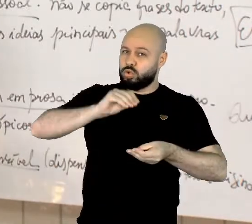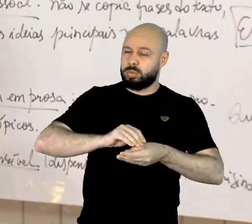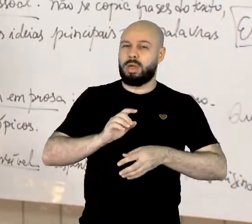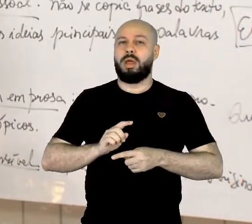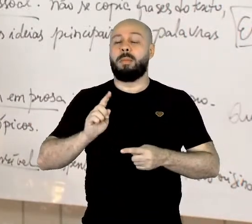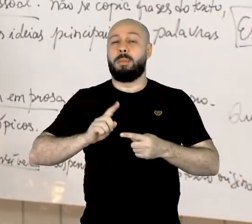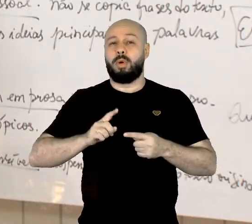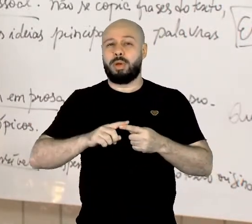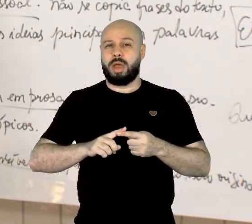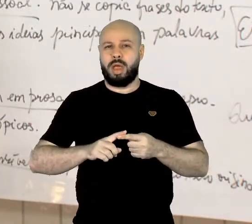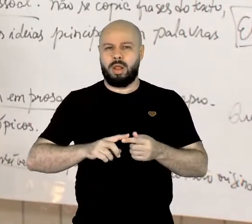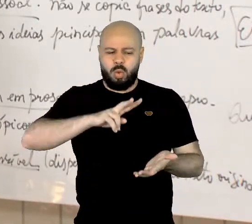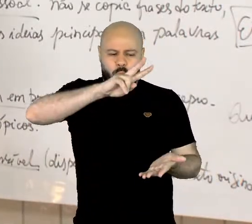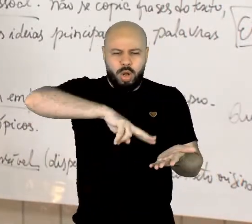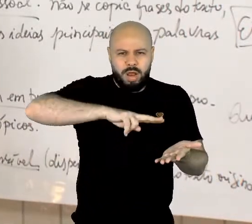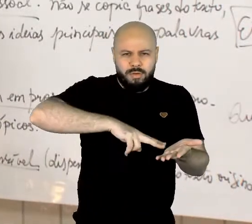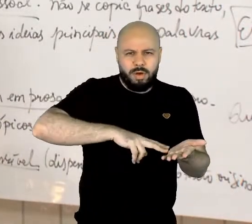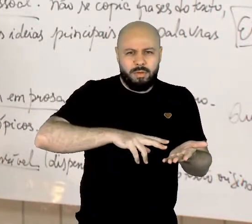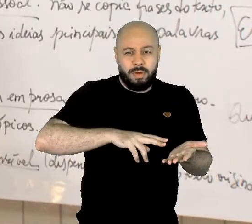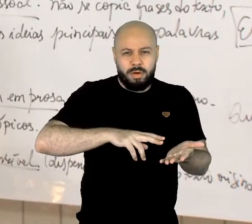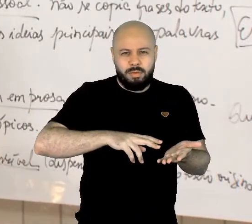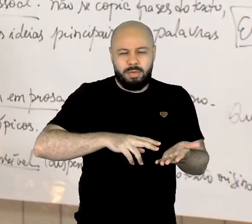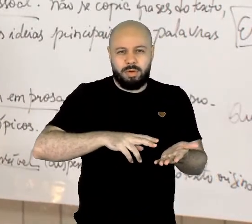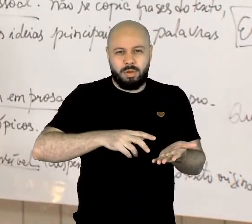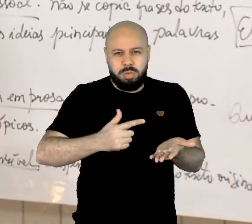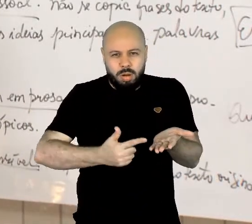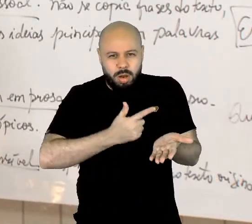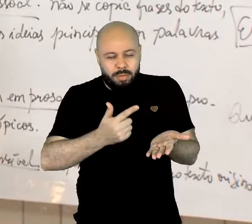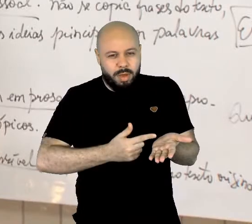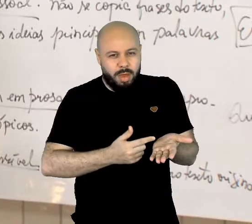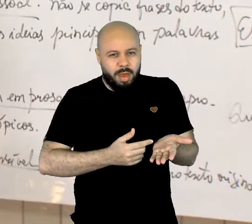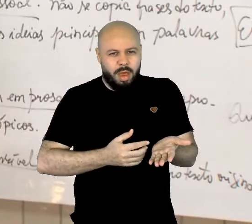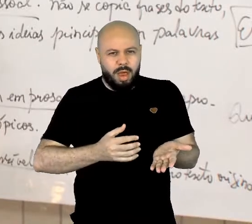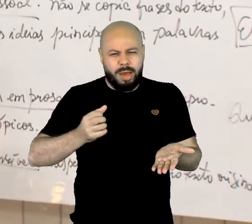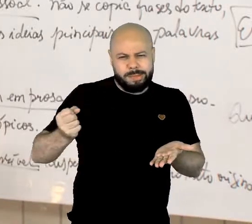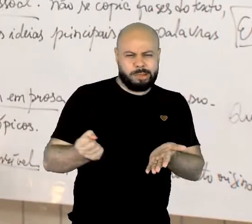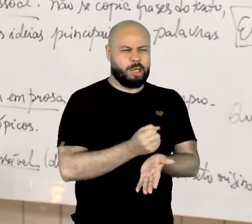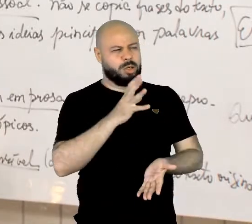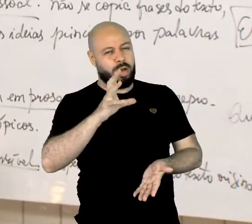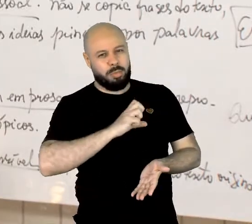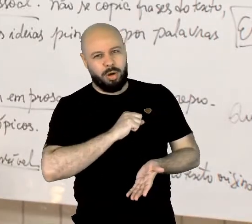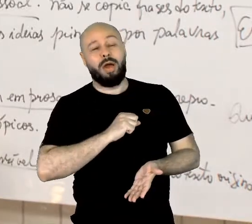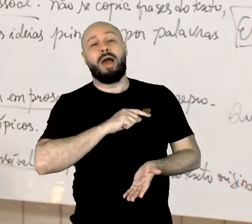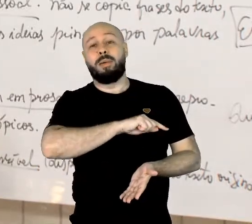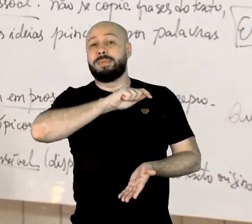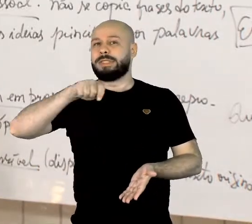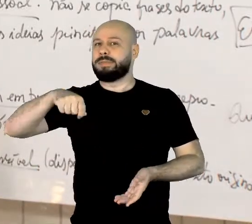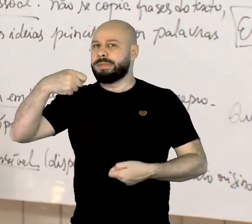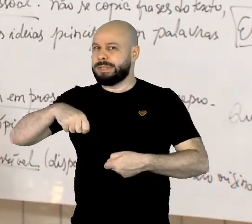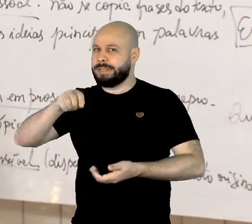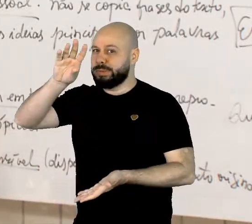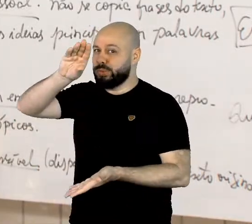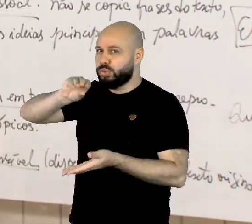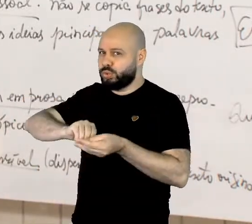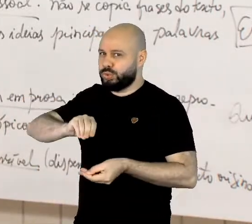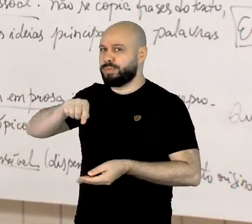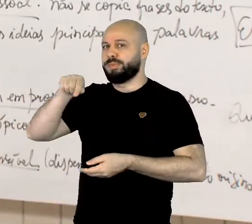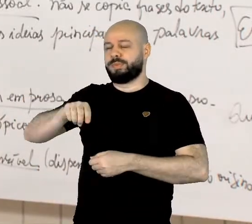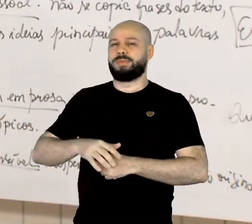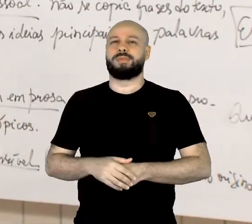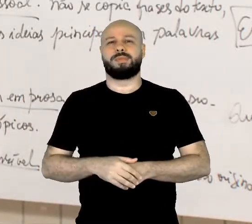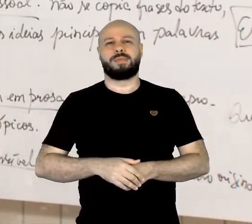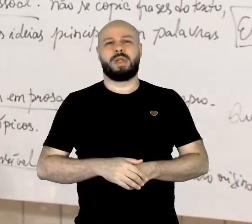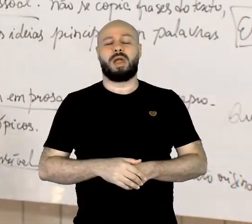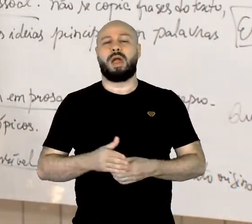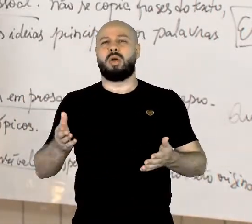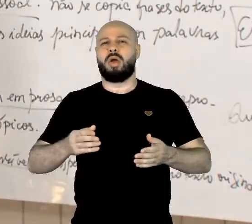droga, A Droga do Amor, que pede lá no seu bloco de estudo, tá? Então agora nós vamos dar sequência ao próximo